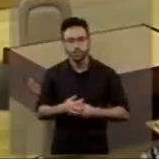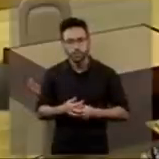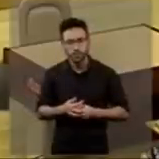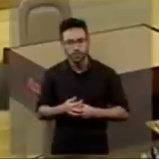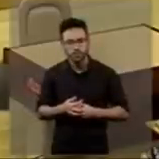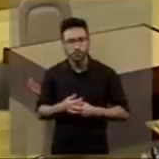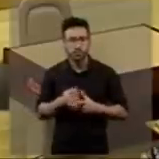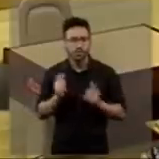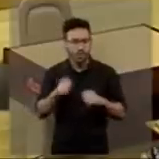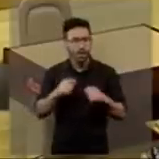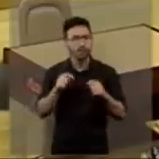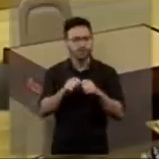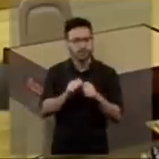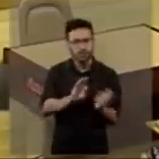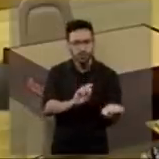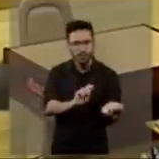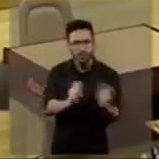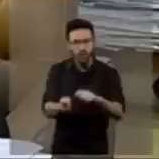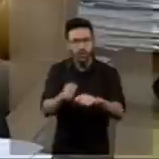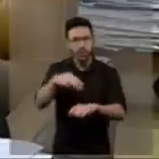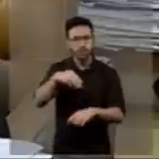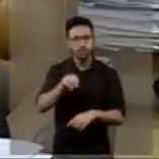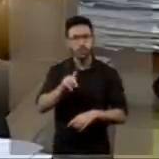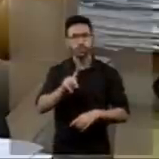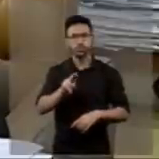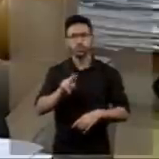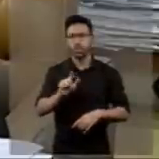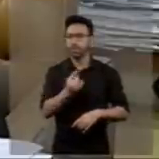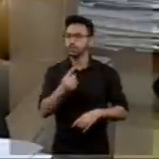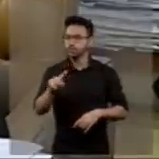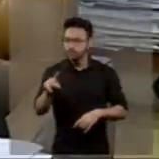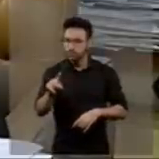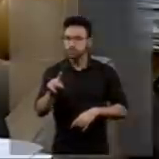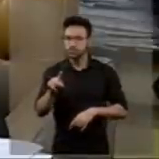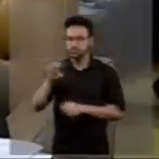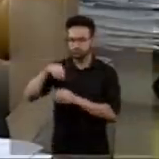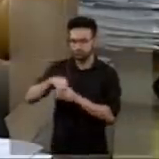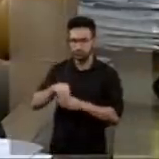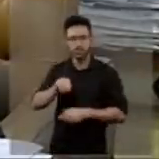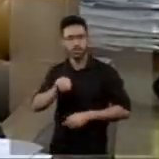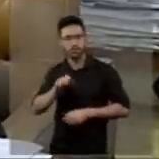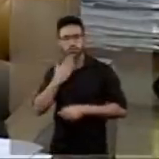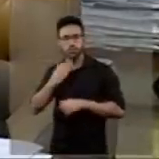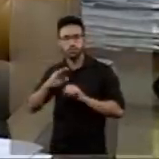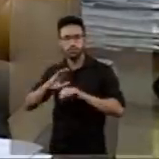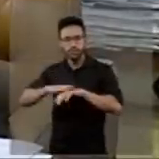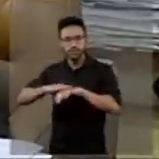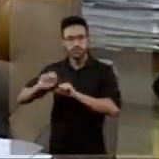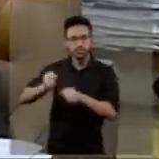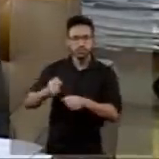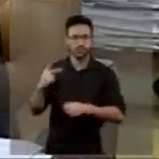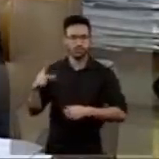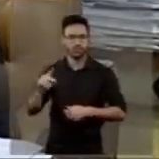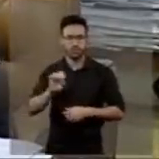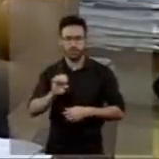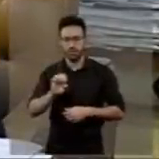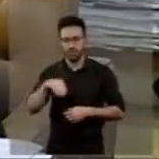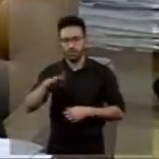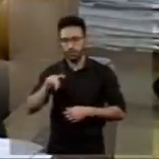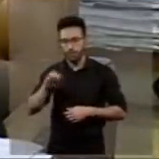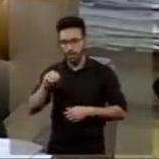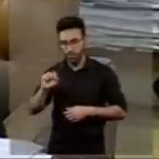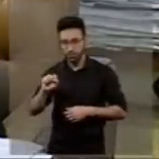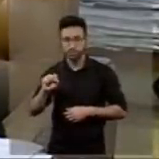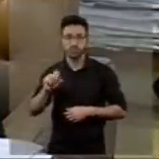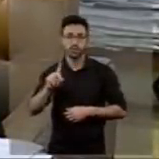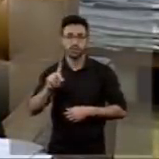em sede de embargos de declaração. Só registrar que esta